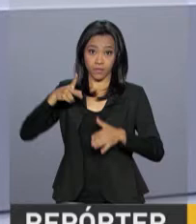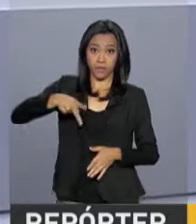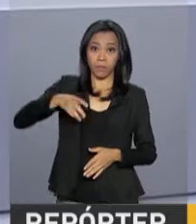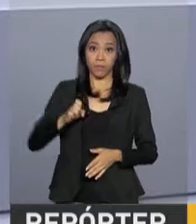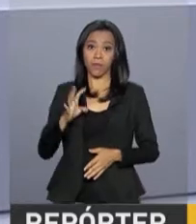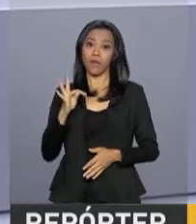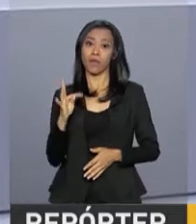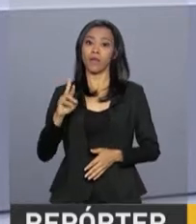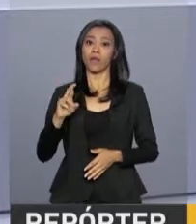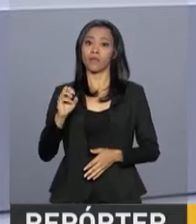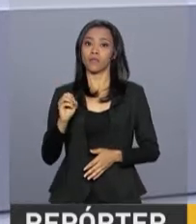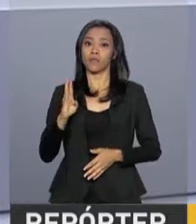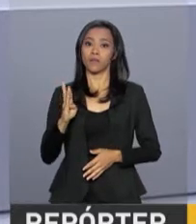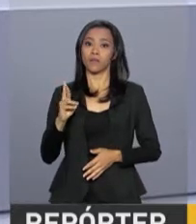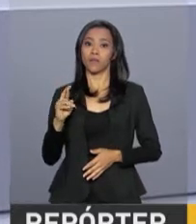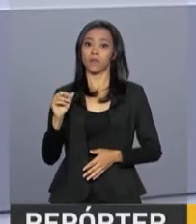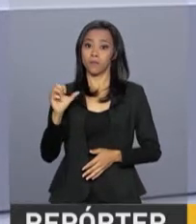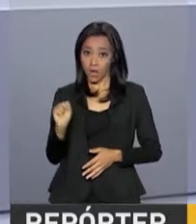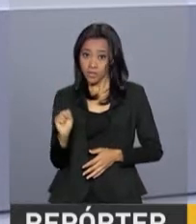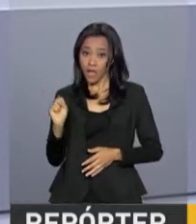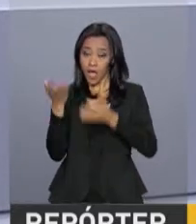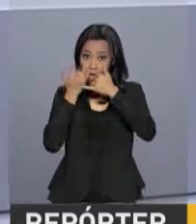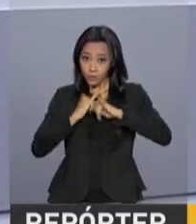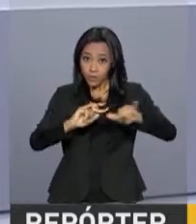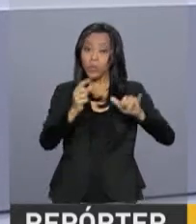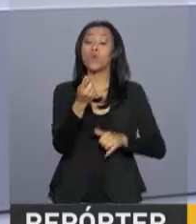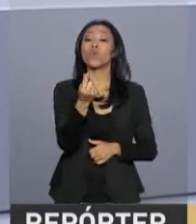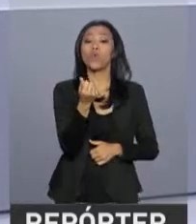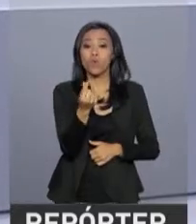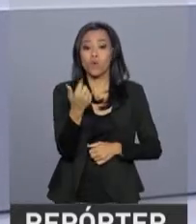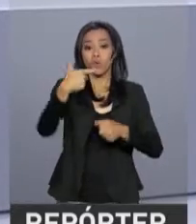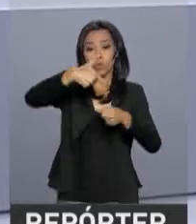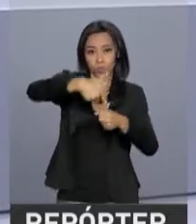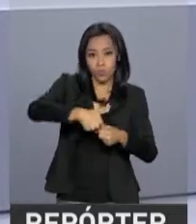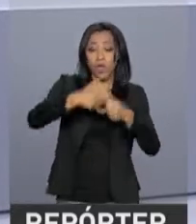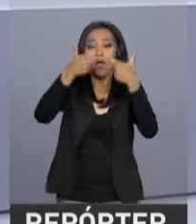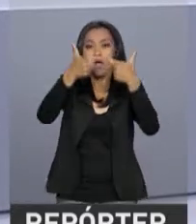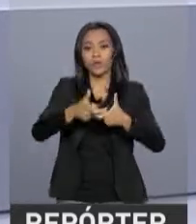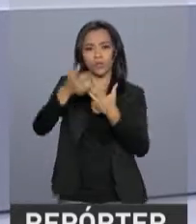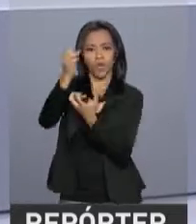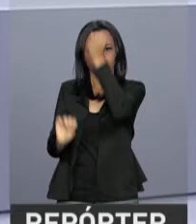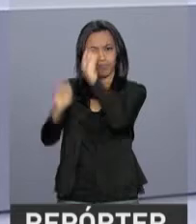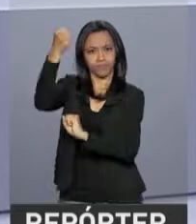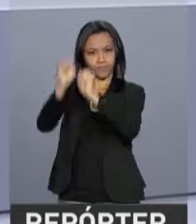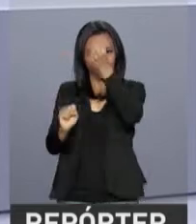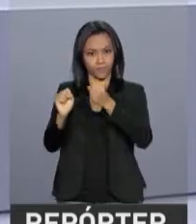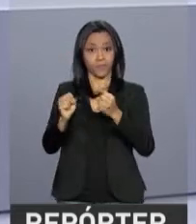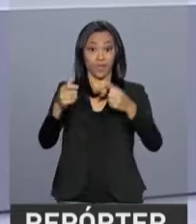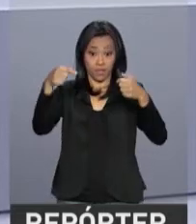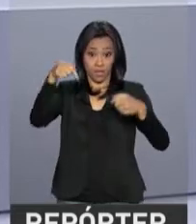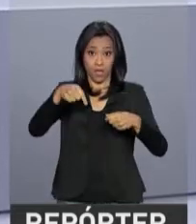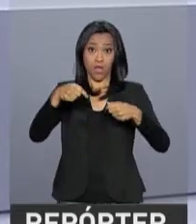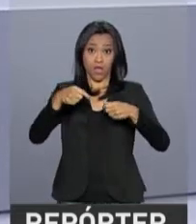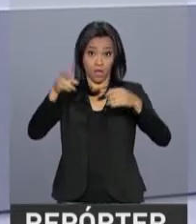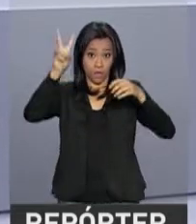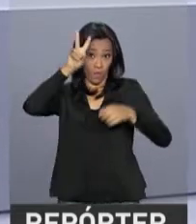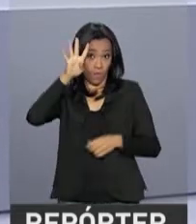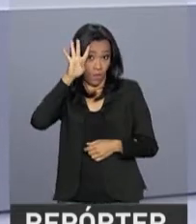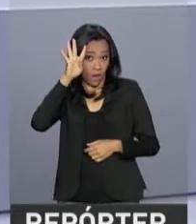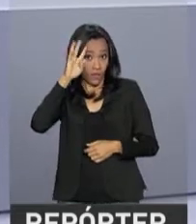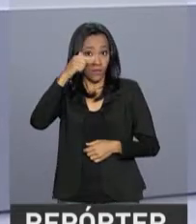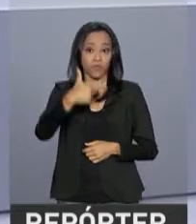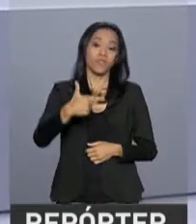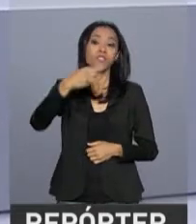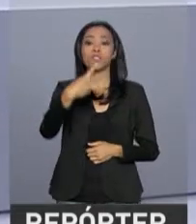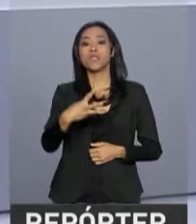anunciou a redução nos preços dos combustíveis nas refinarias a partir desta quarta-feira 23 de maio segundo a petroleira